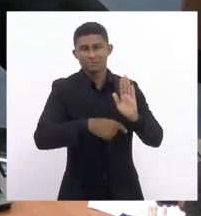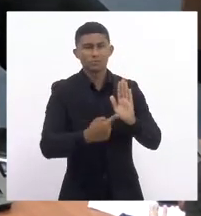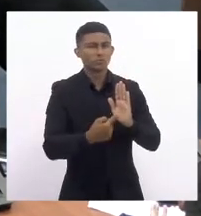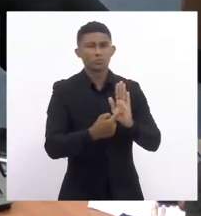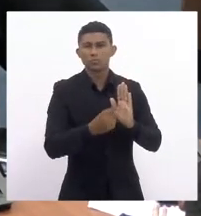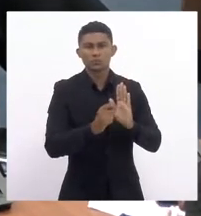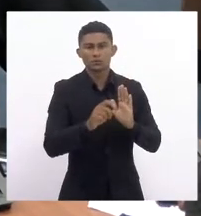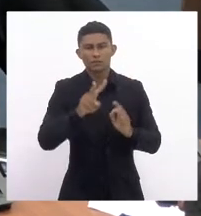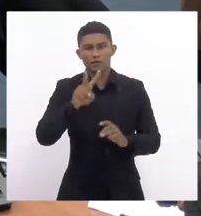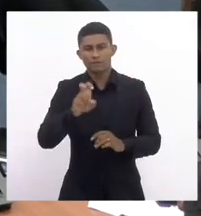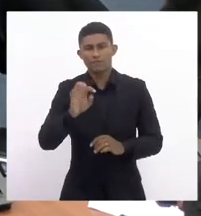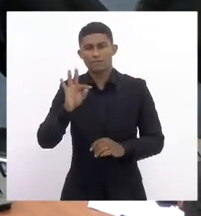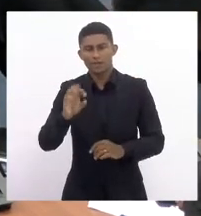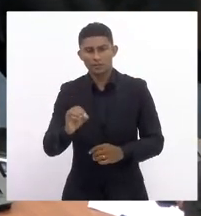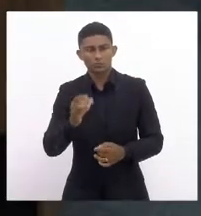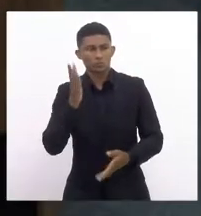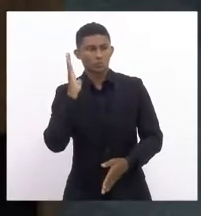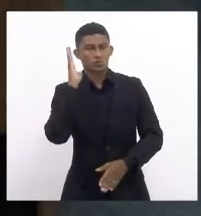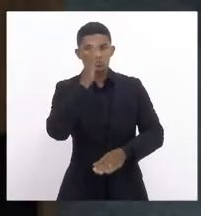derrubada do veto, como